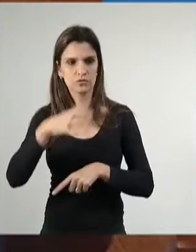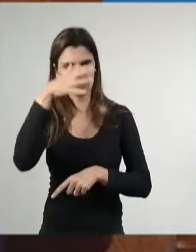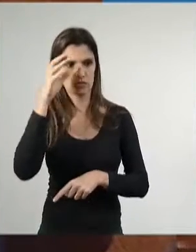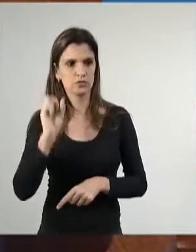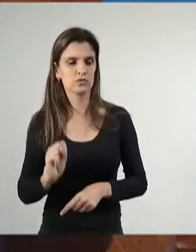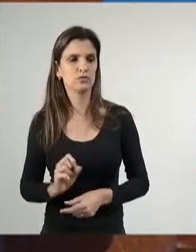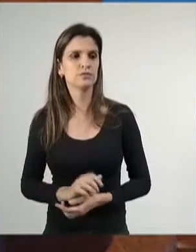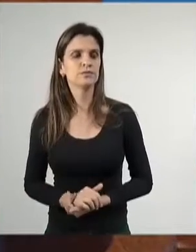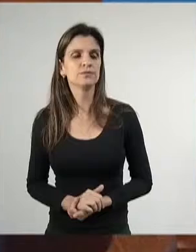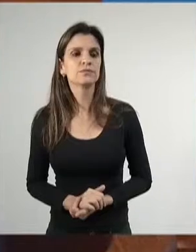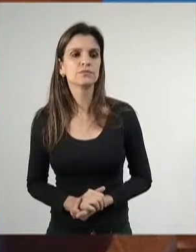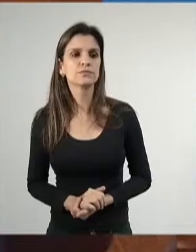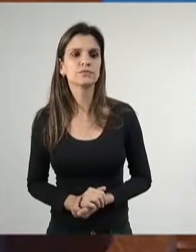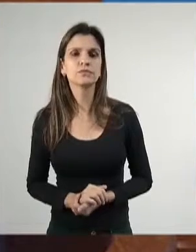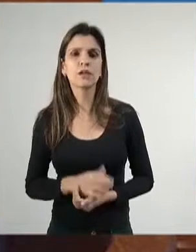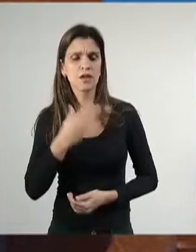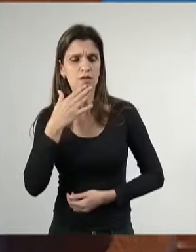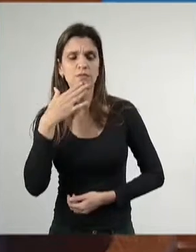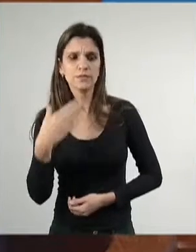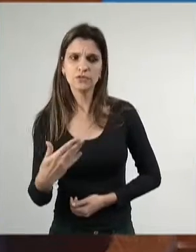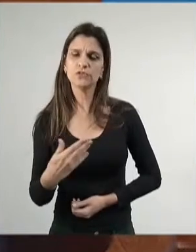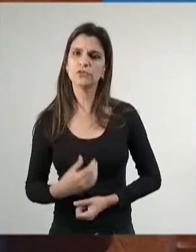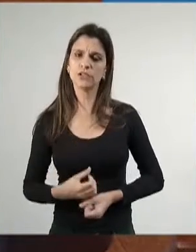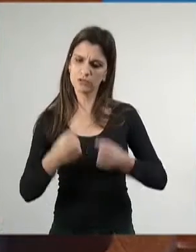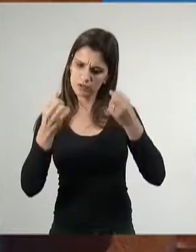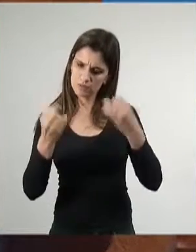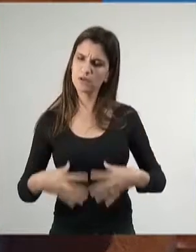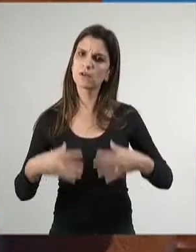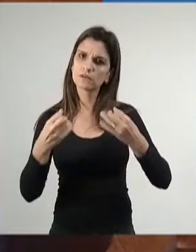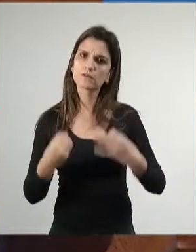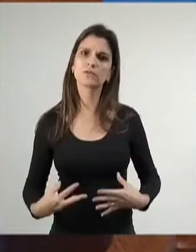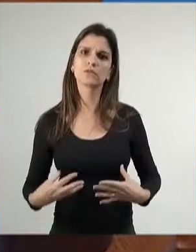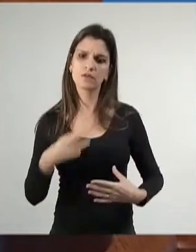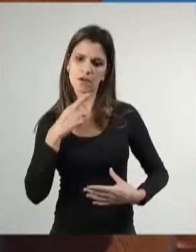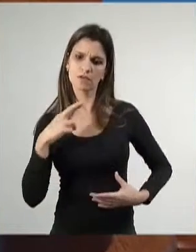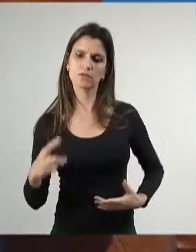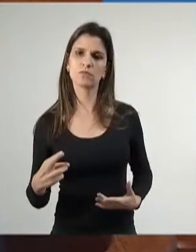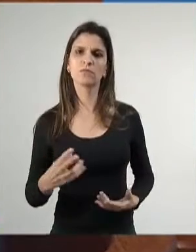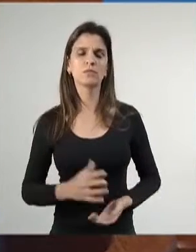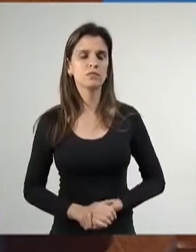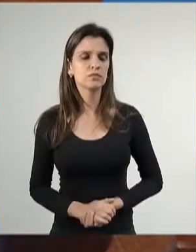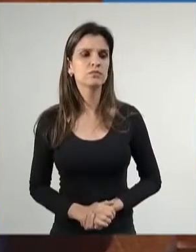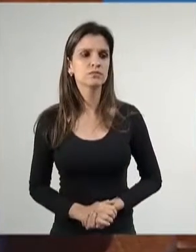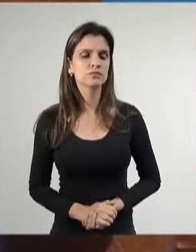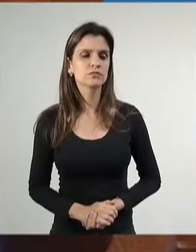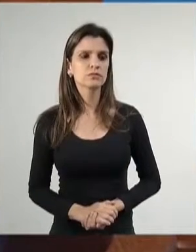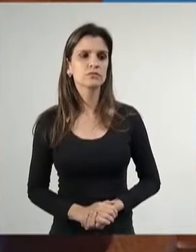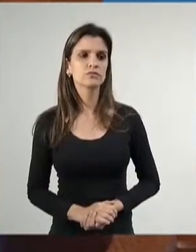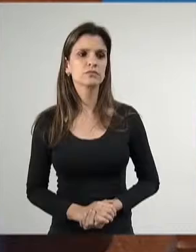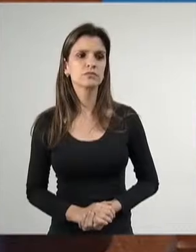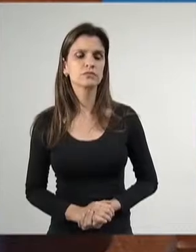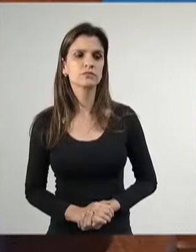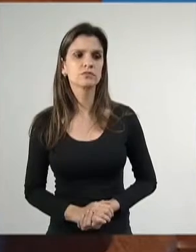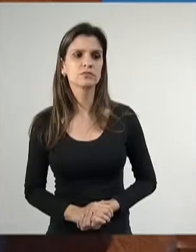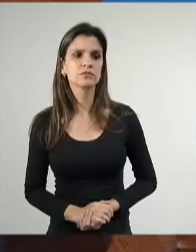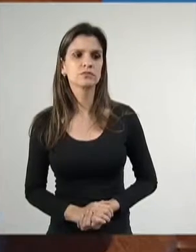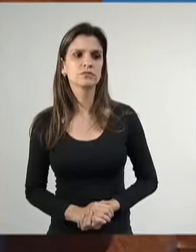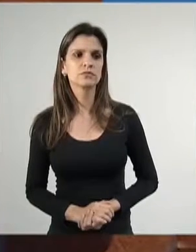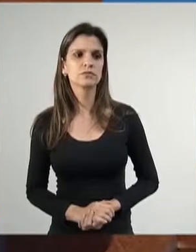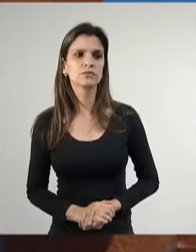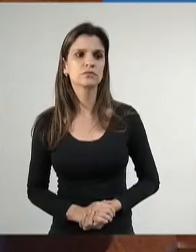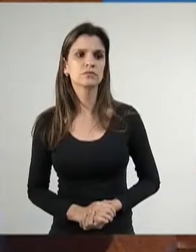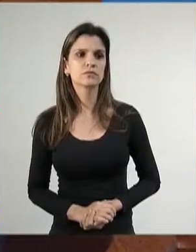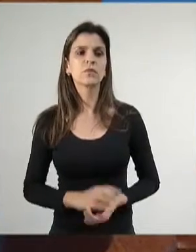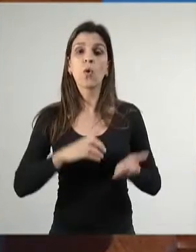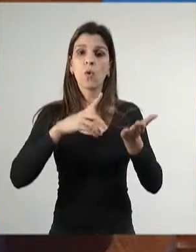pedindo providências em relação a isso. Sinal de que isso teve repercussão. O PROCON também